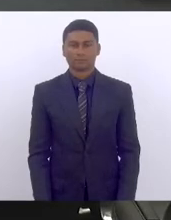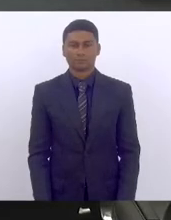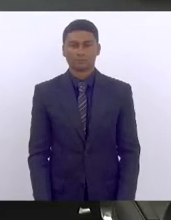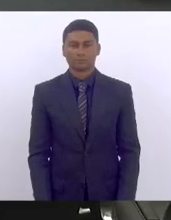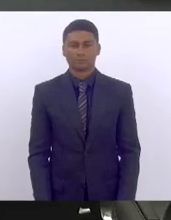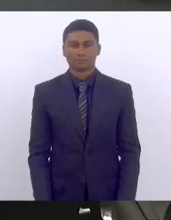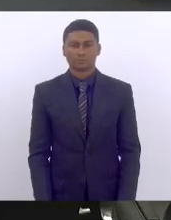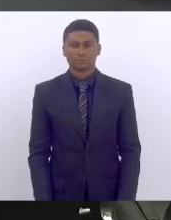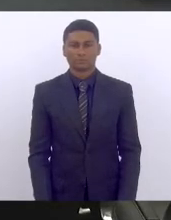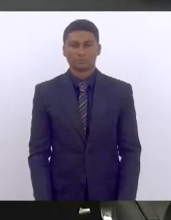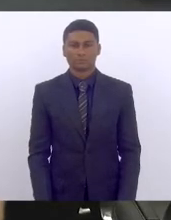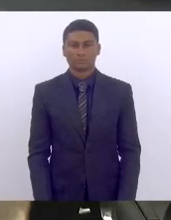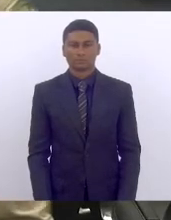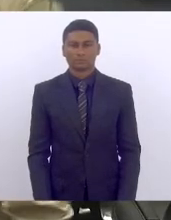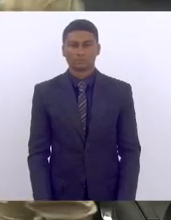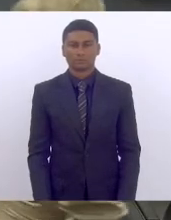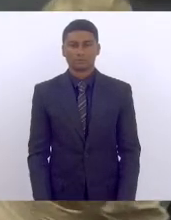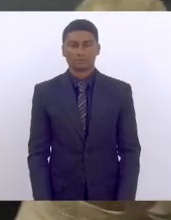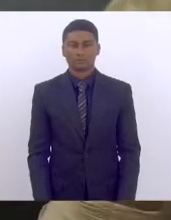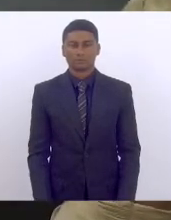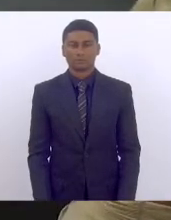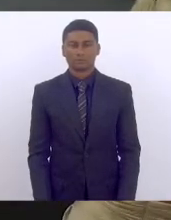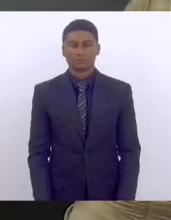De quem são?